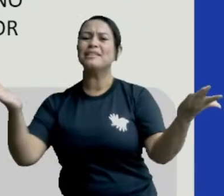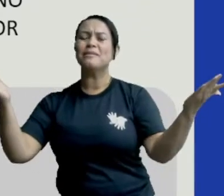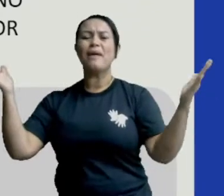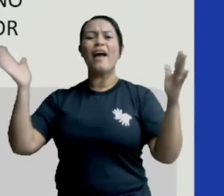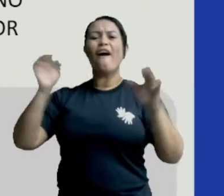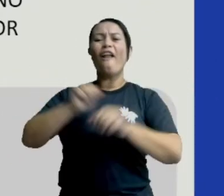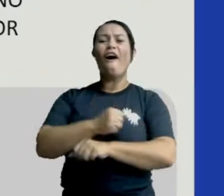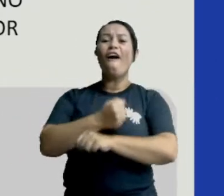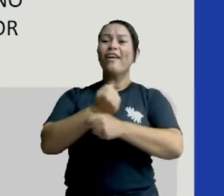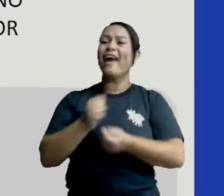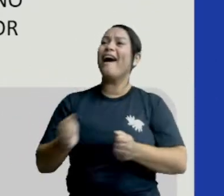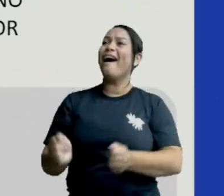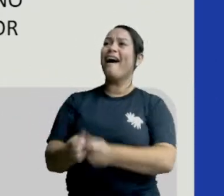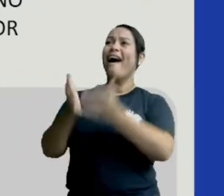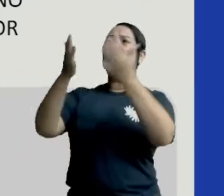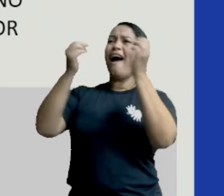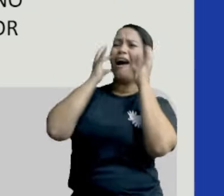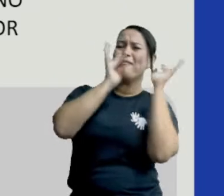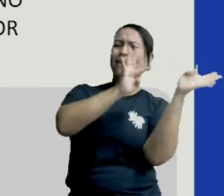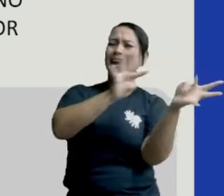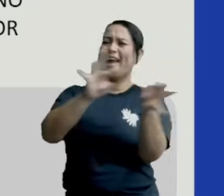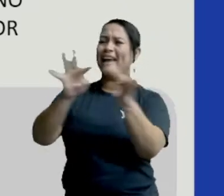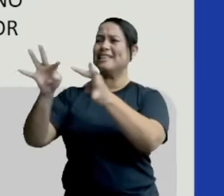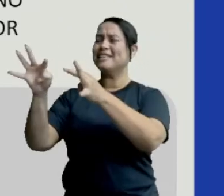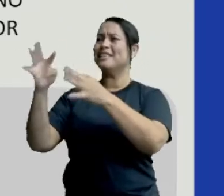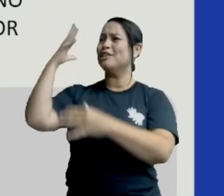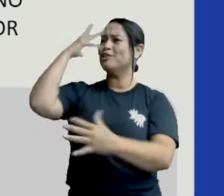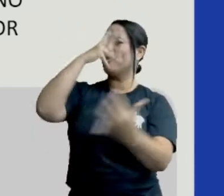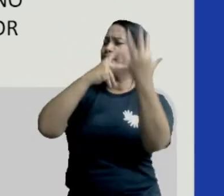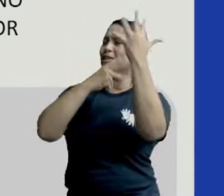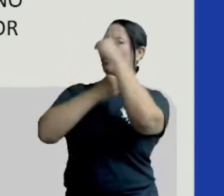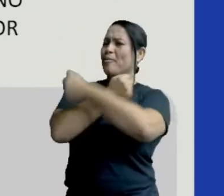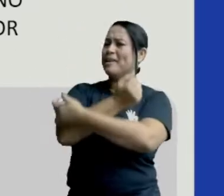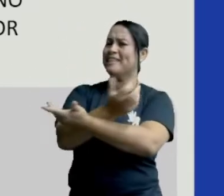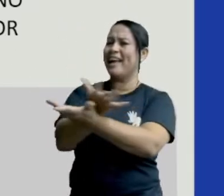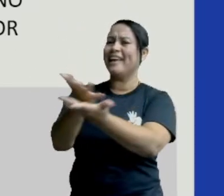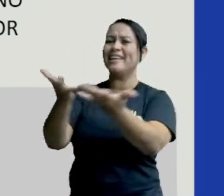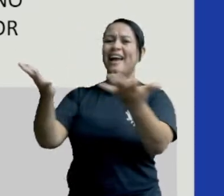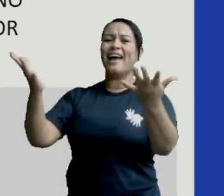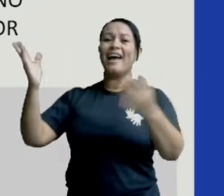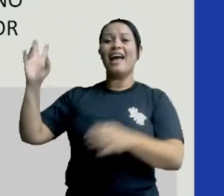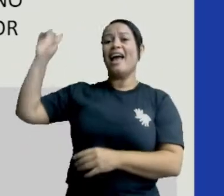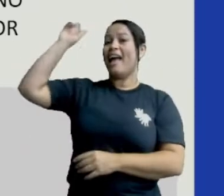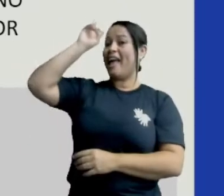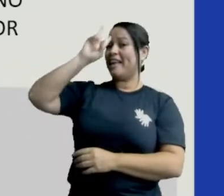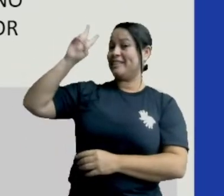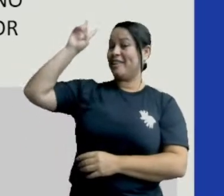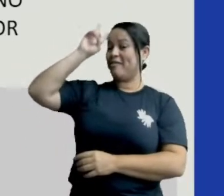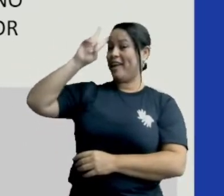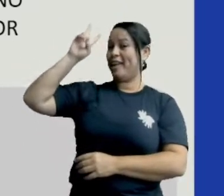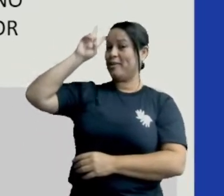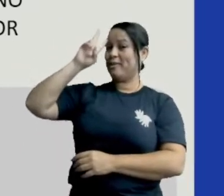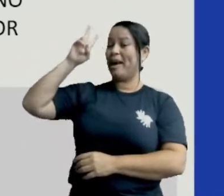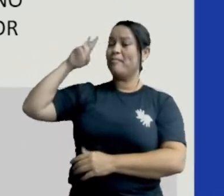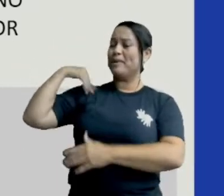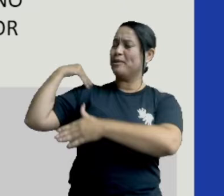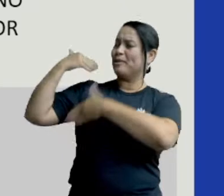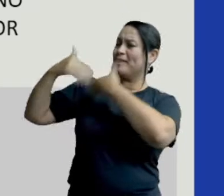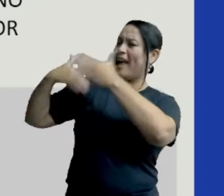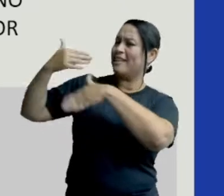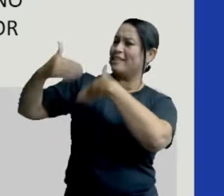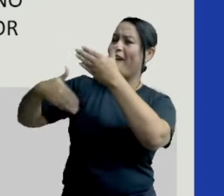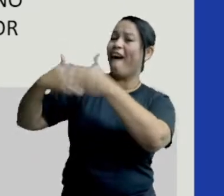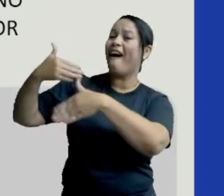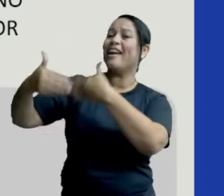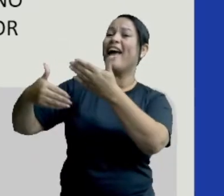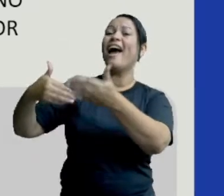tuas irmãs de maior glória, aparecem visões de sobrancelha, escrevendo o